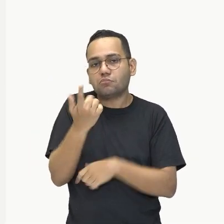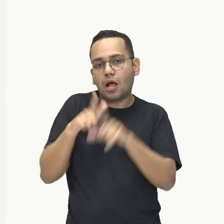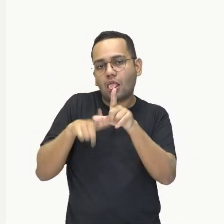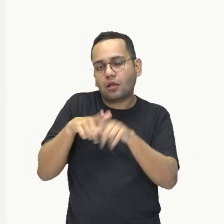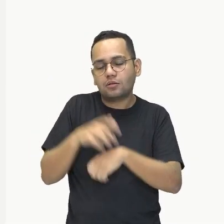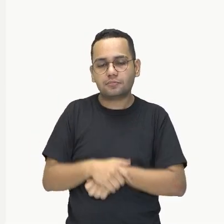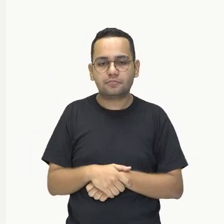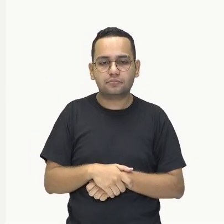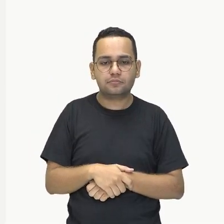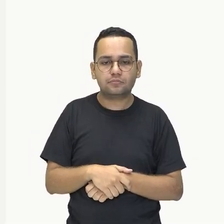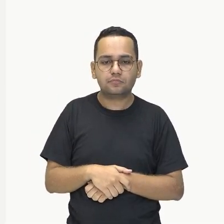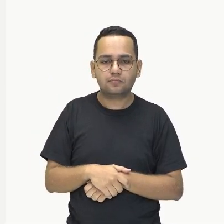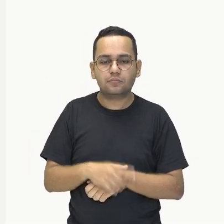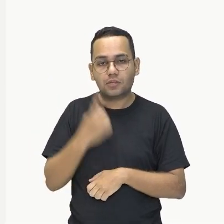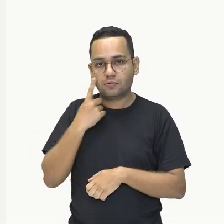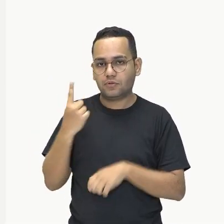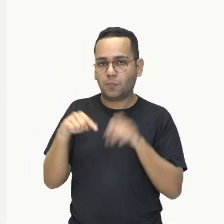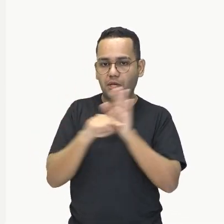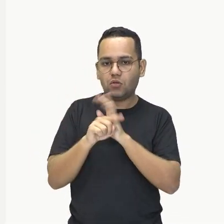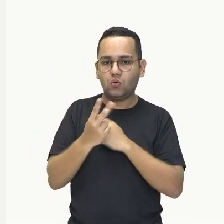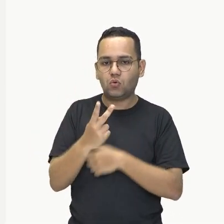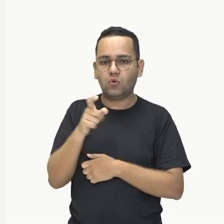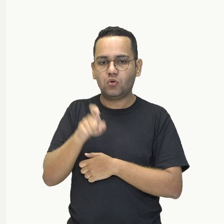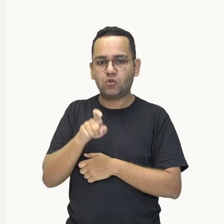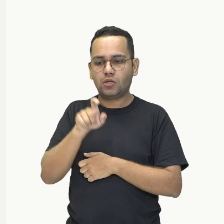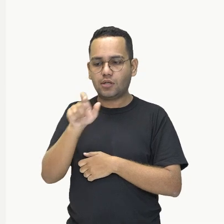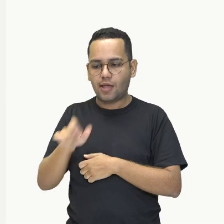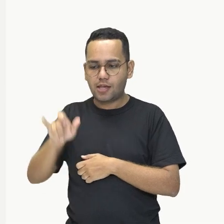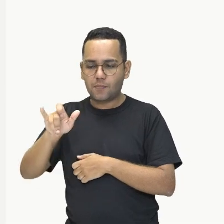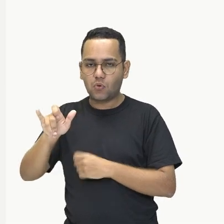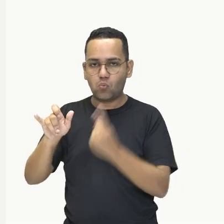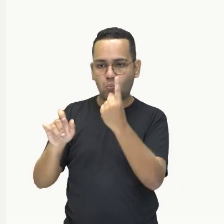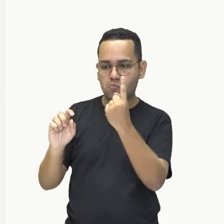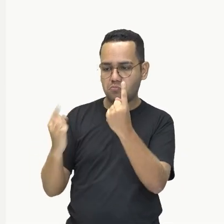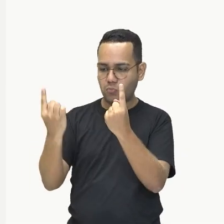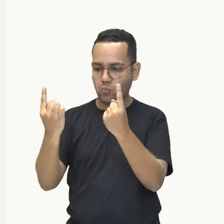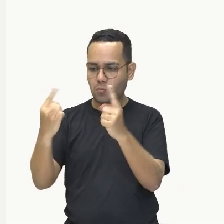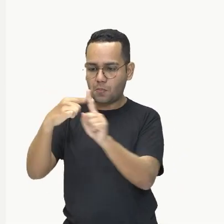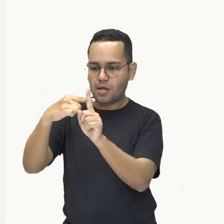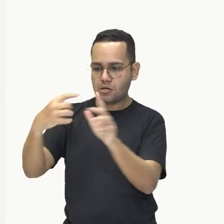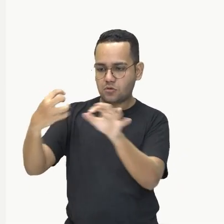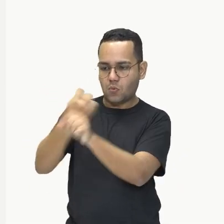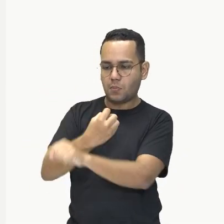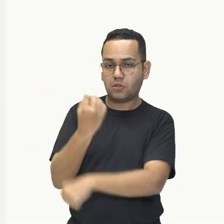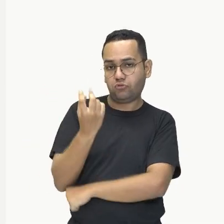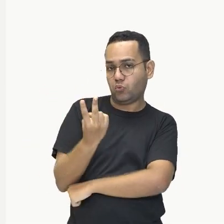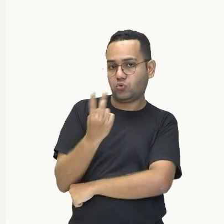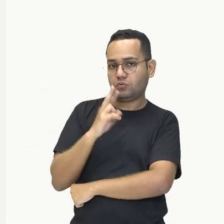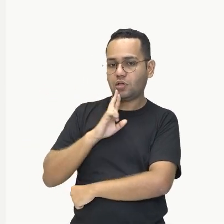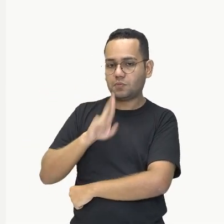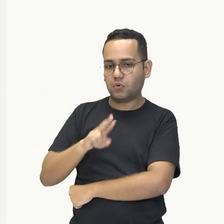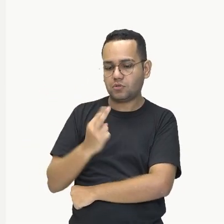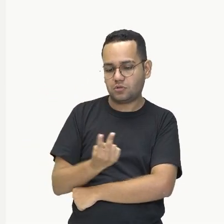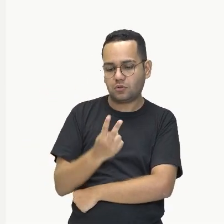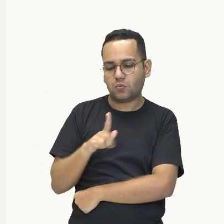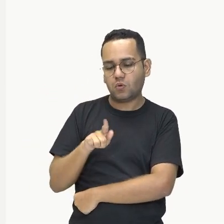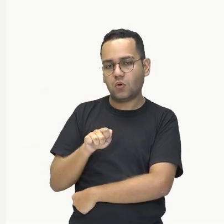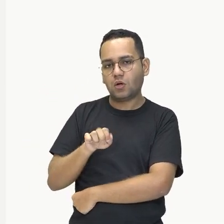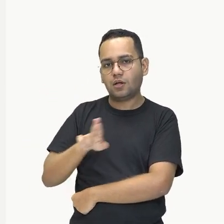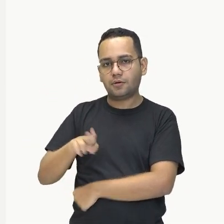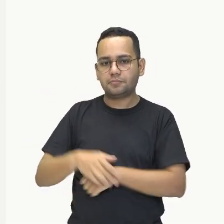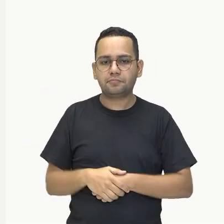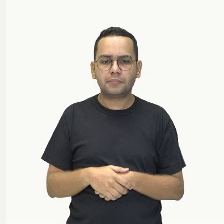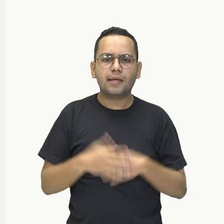meu y é elevado a 1. 1 mais 1, 2. Então, aqui é do segundo grau. Qual é o